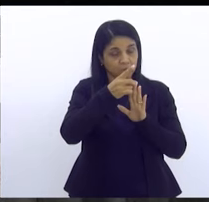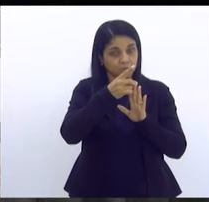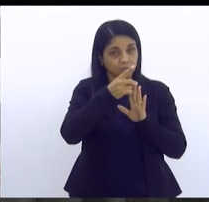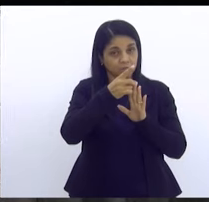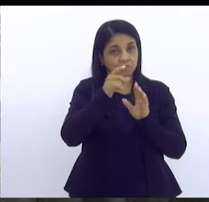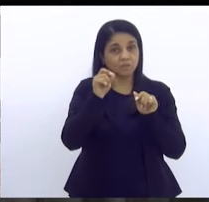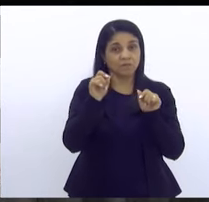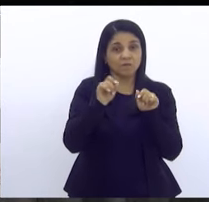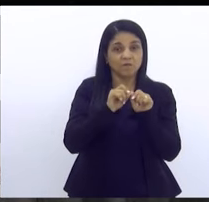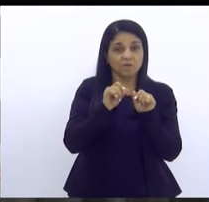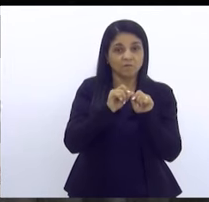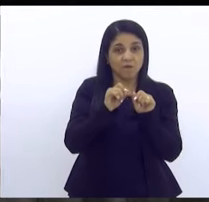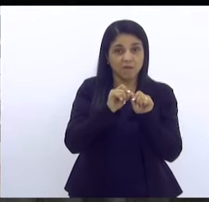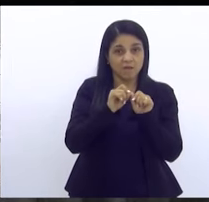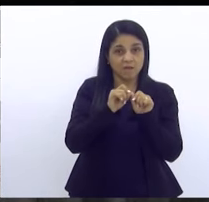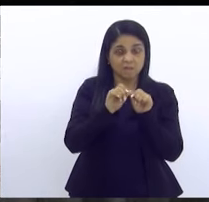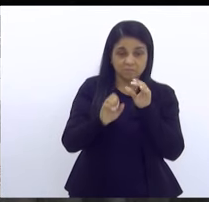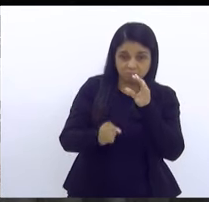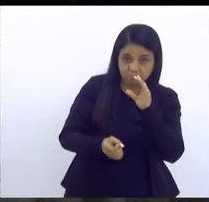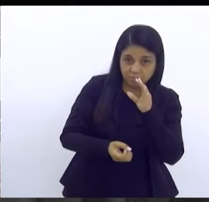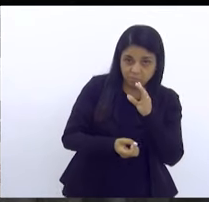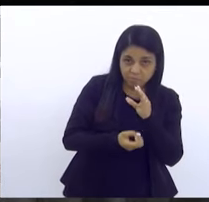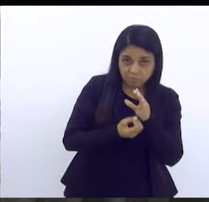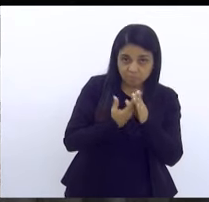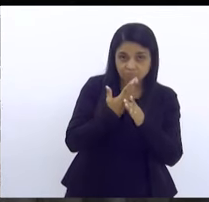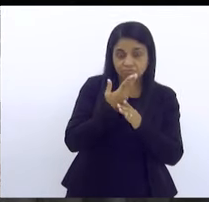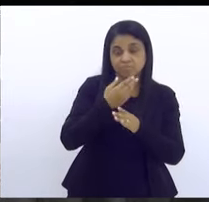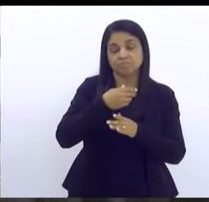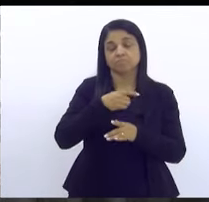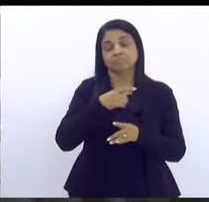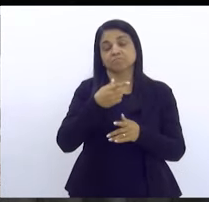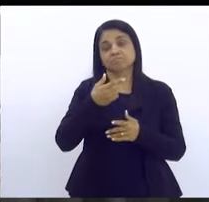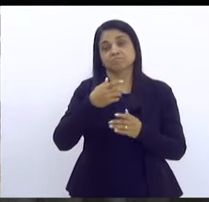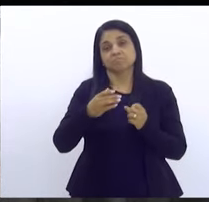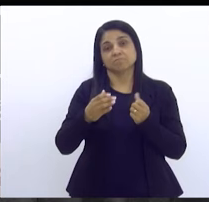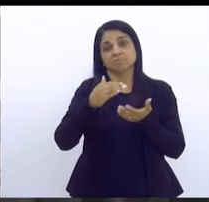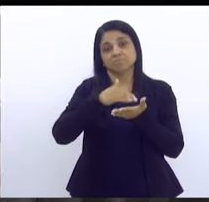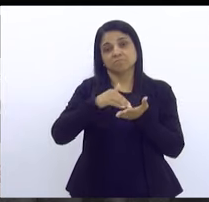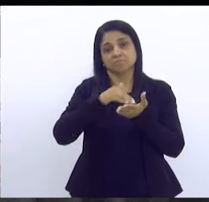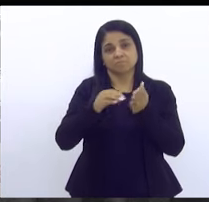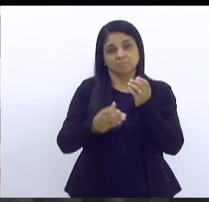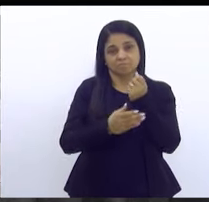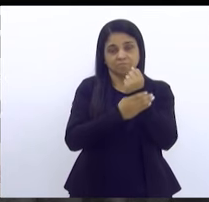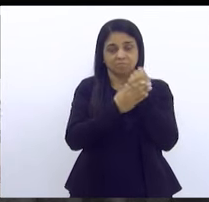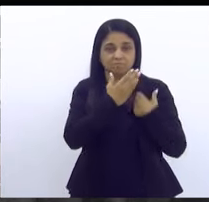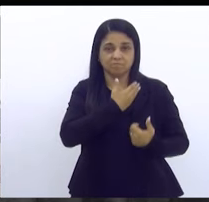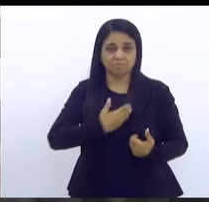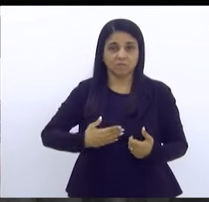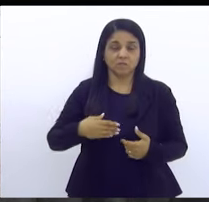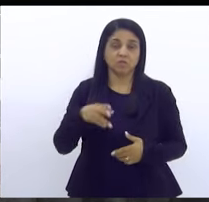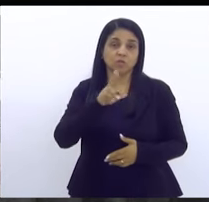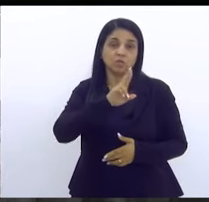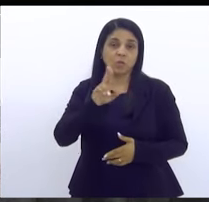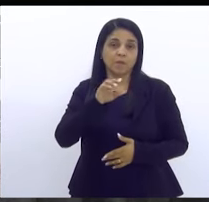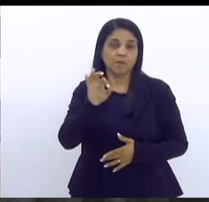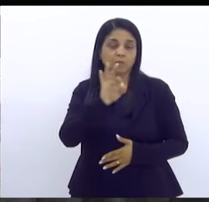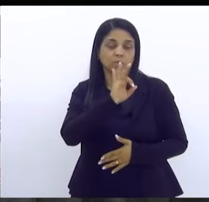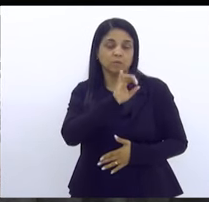a extinção, recria a Secretaria de Segurança, nomeia um delegado federal, o